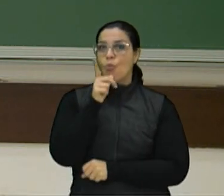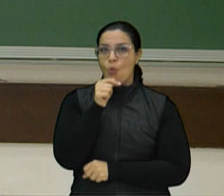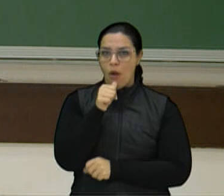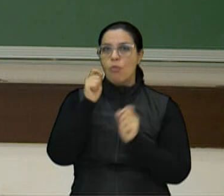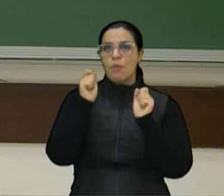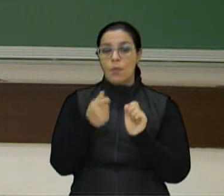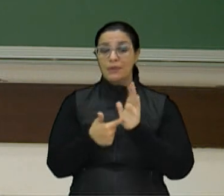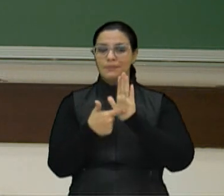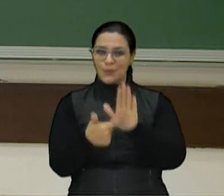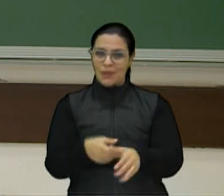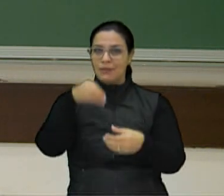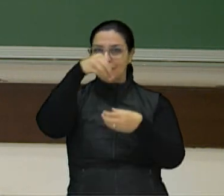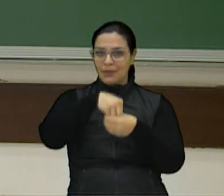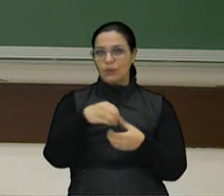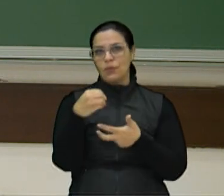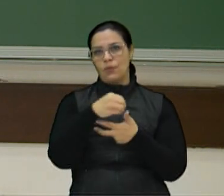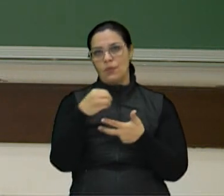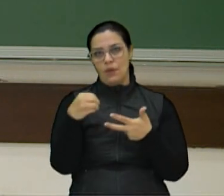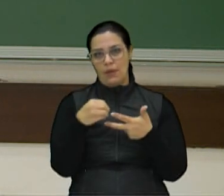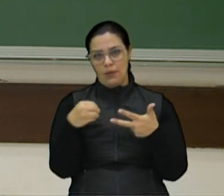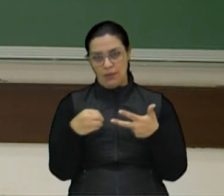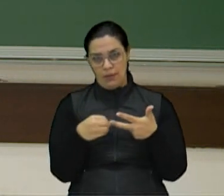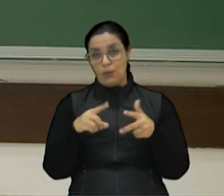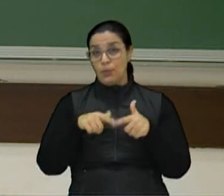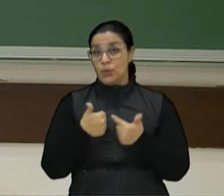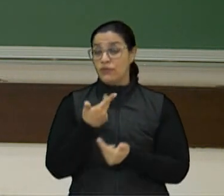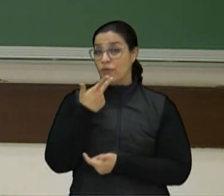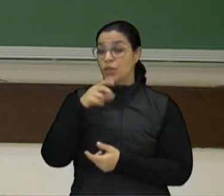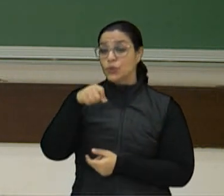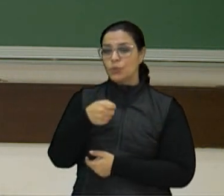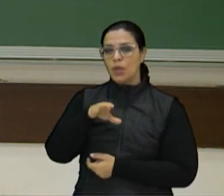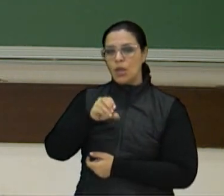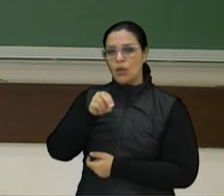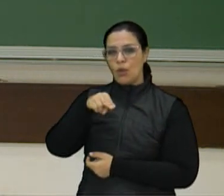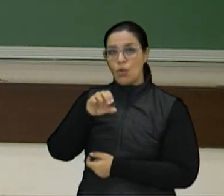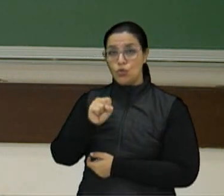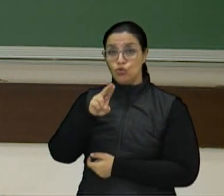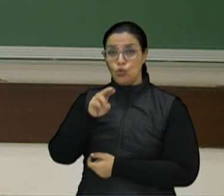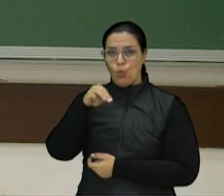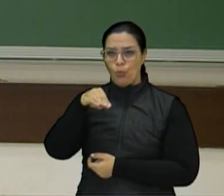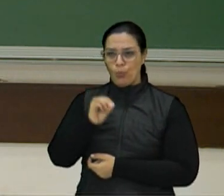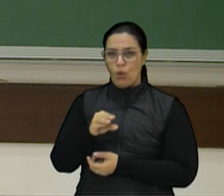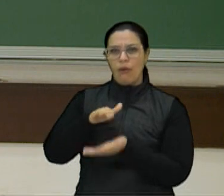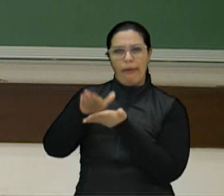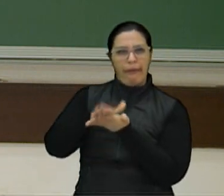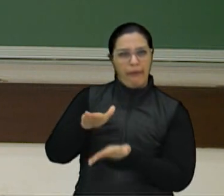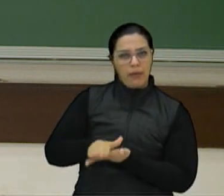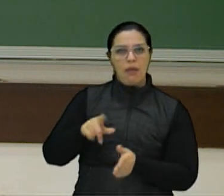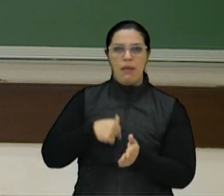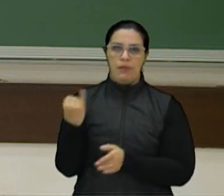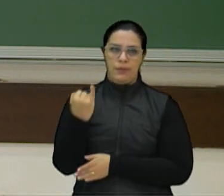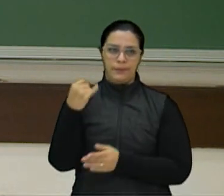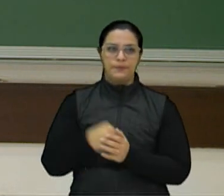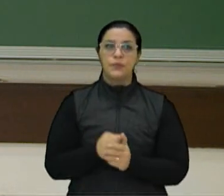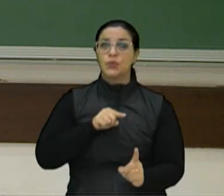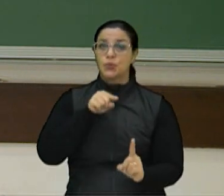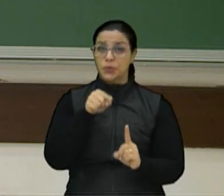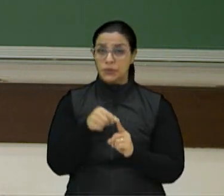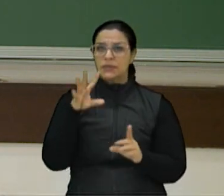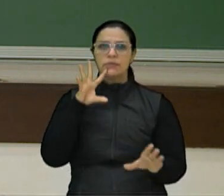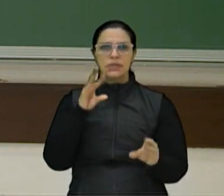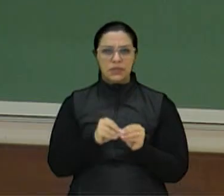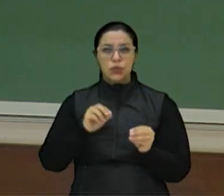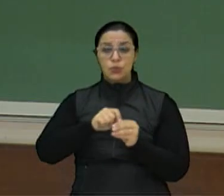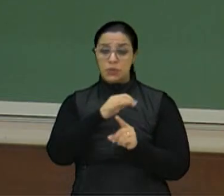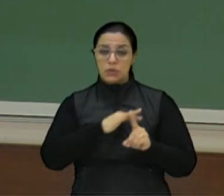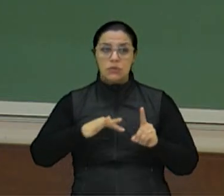pode aparecer. Por isso que a questão do consumo é fundamental. Vamos lá então? Nossos objetivos é entender a